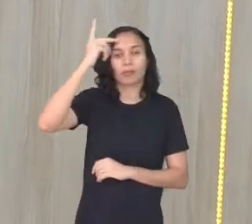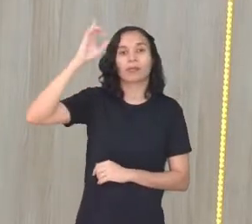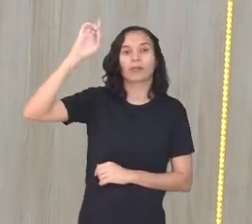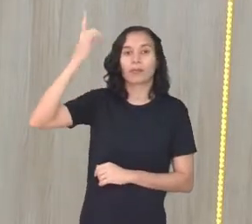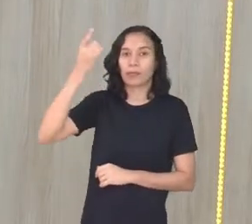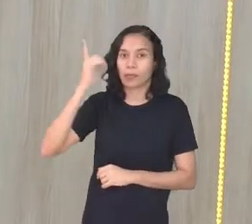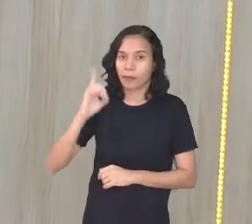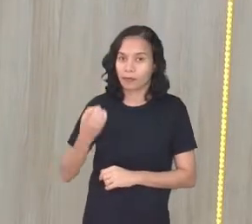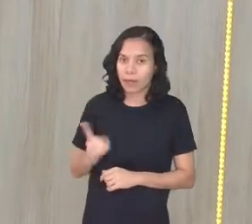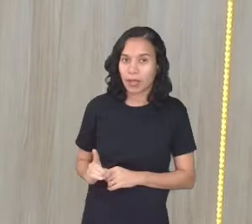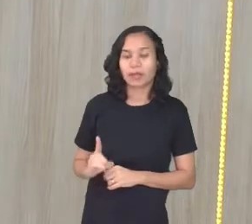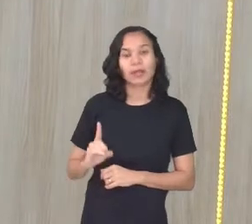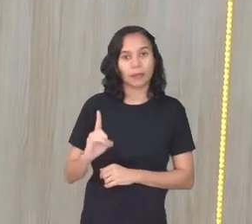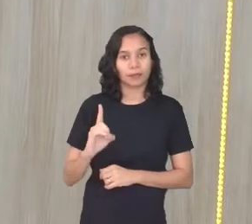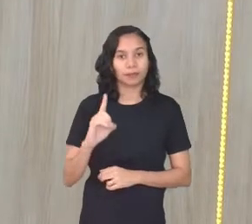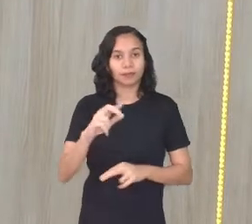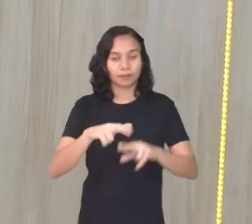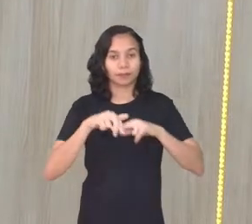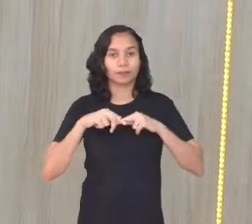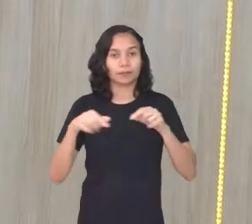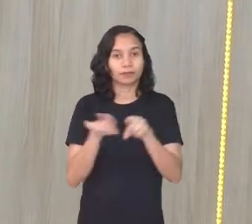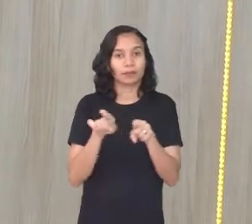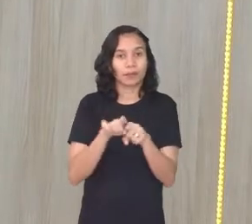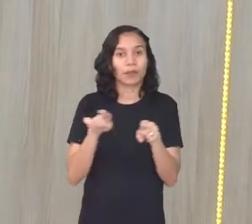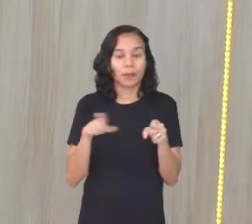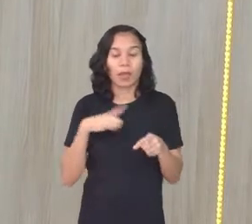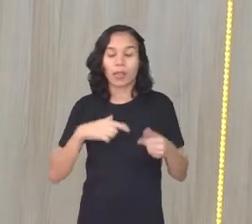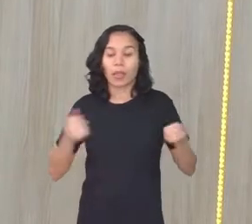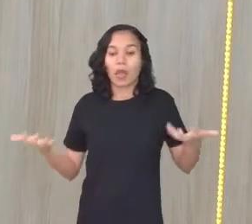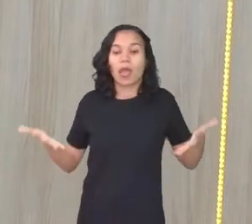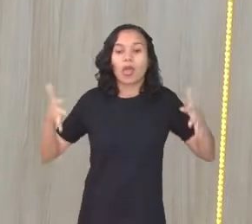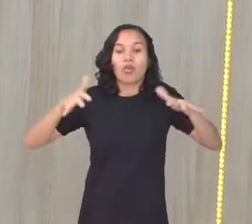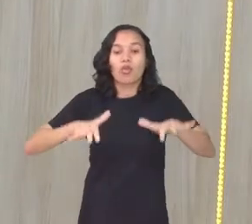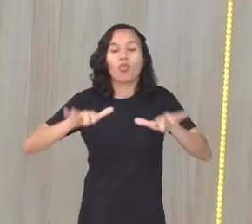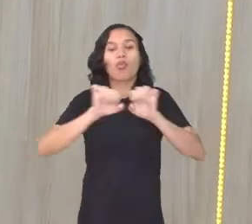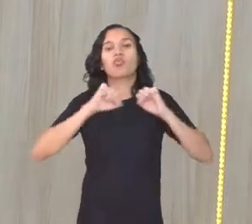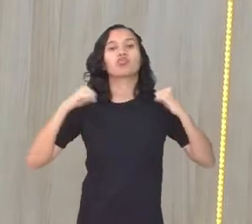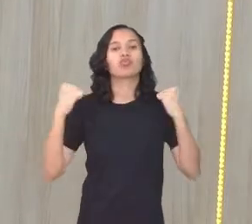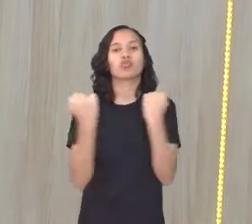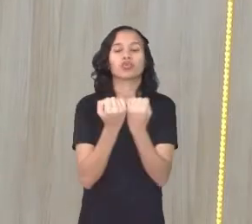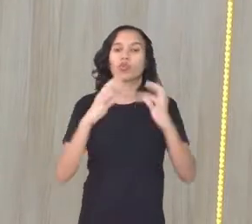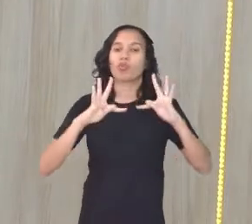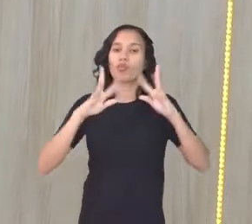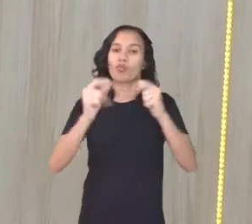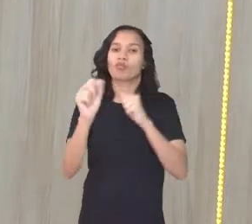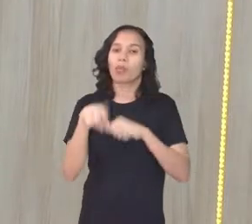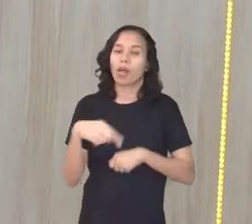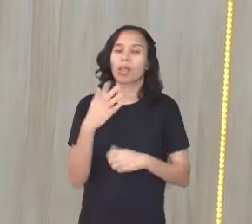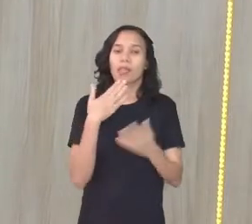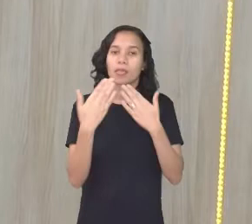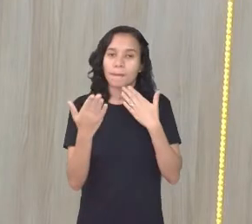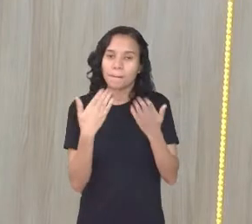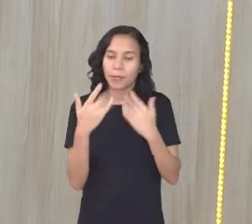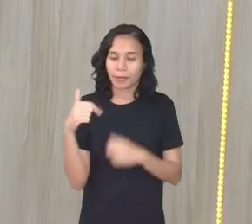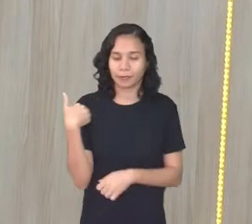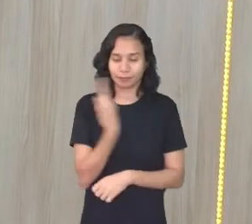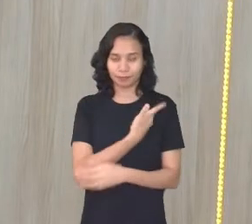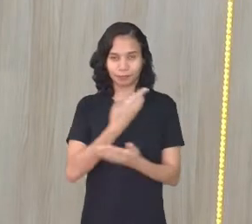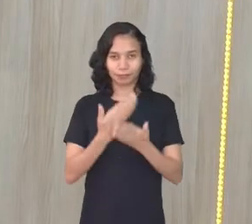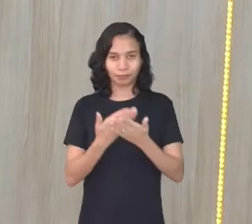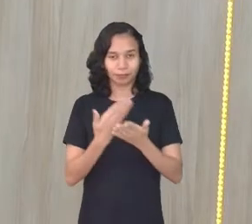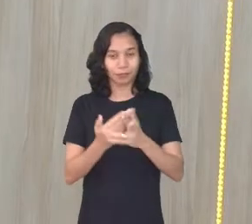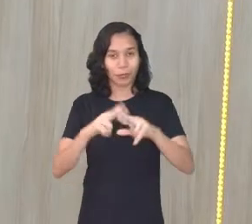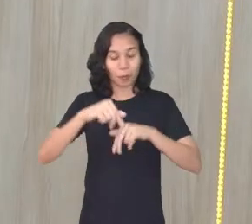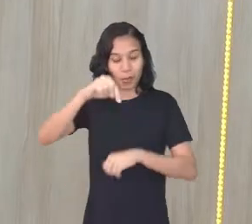com deficiência, de inclusão social. Tudo isso está sendo debate nas nossas aulas. E